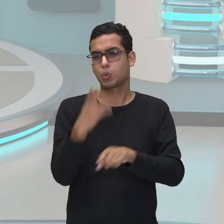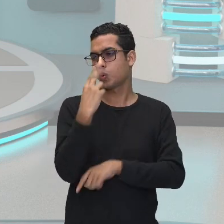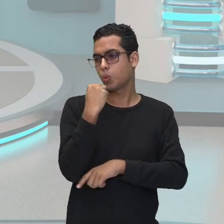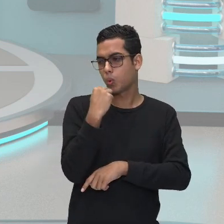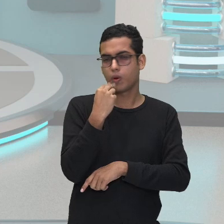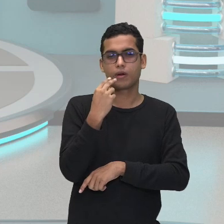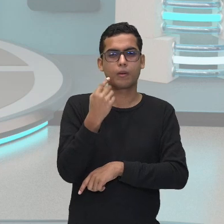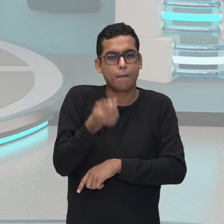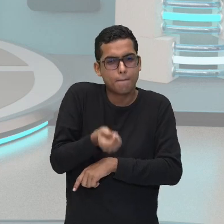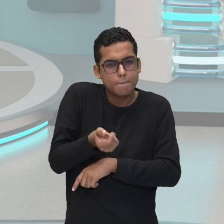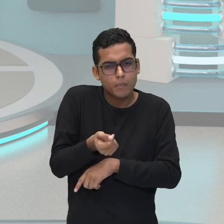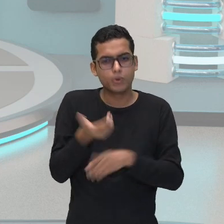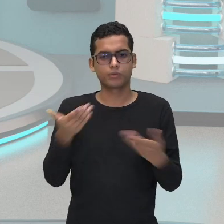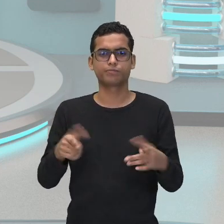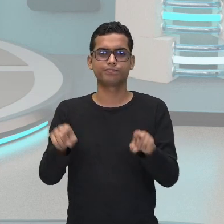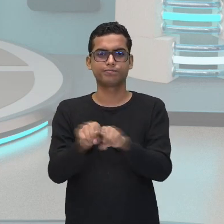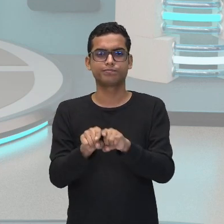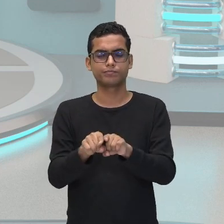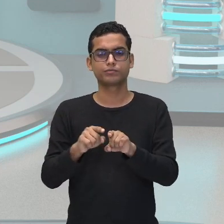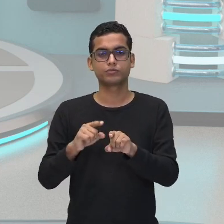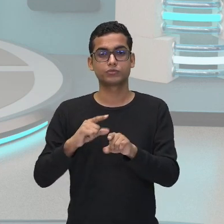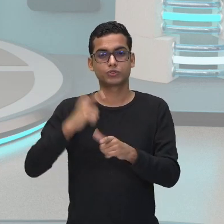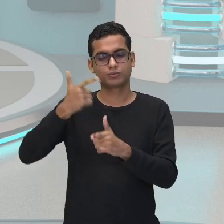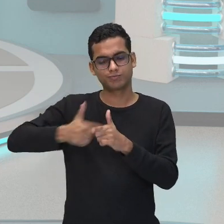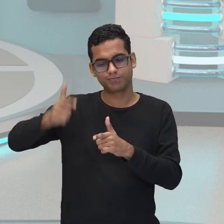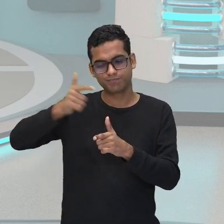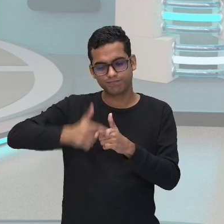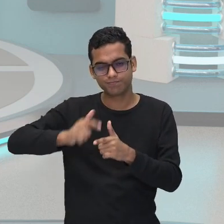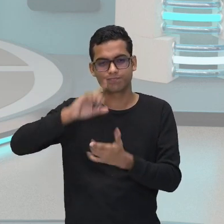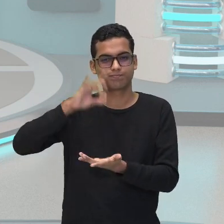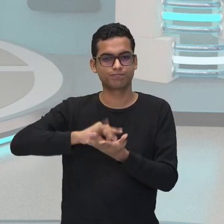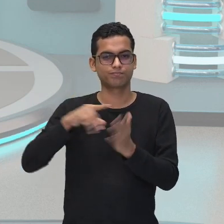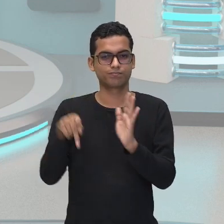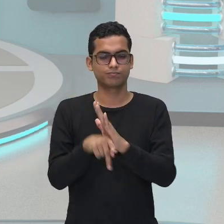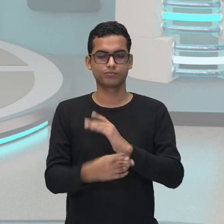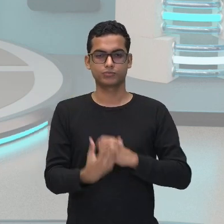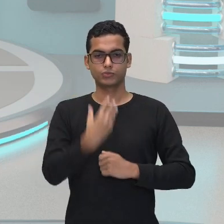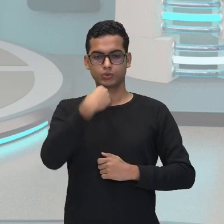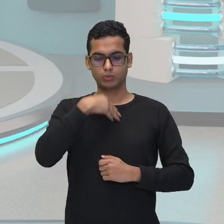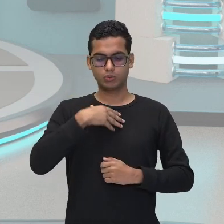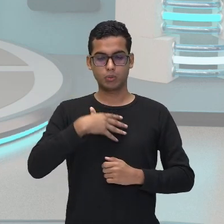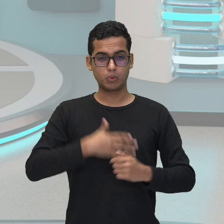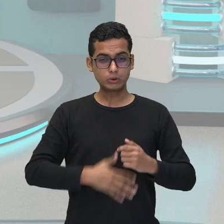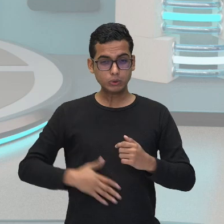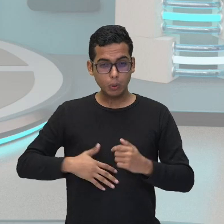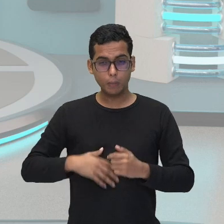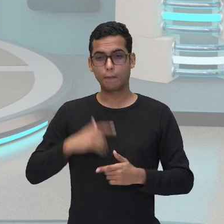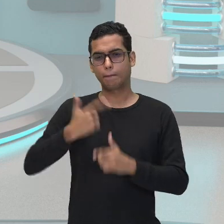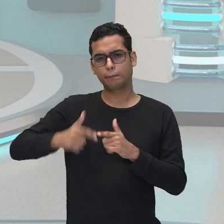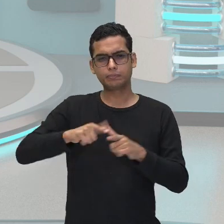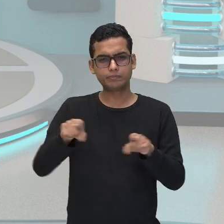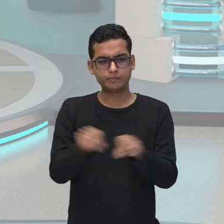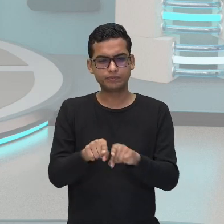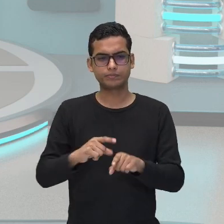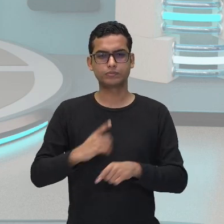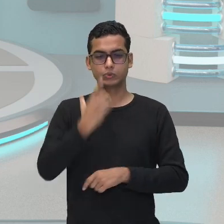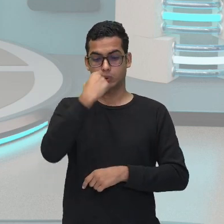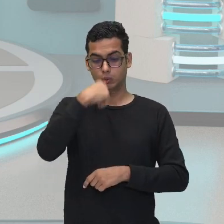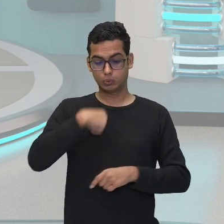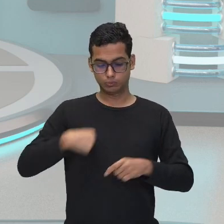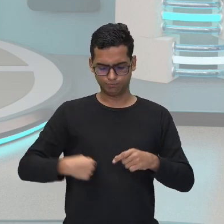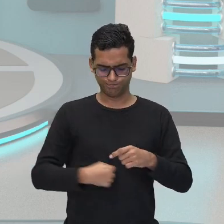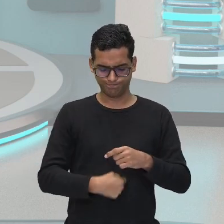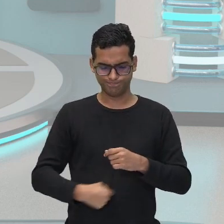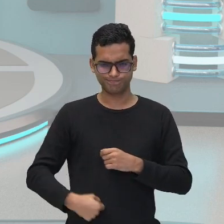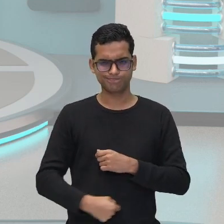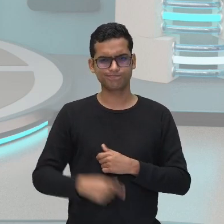alimentos, né, então ocasionando problema de digestão. Também há uma piora na saúde mental dessa pessoa, uma